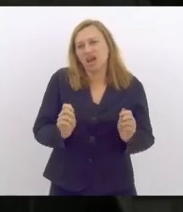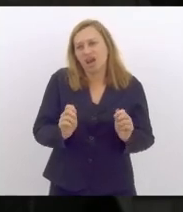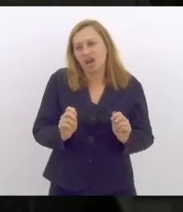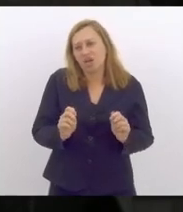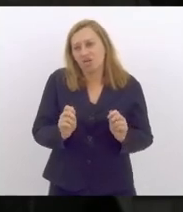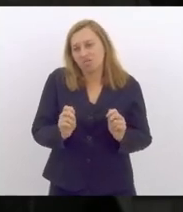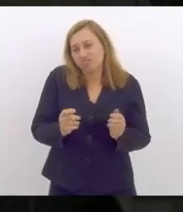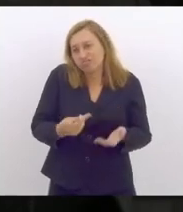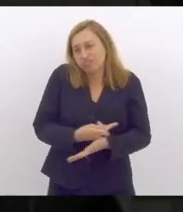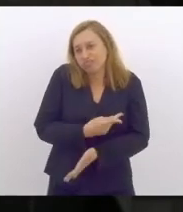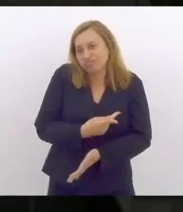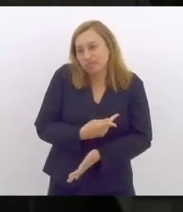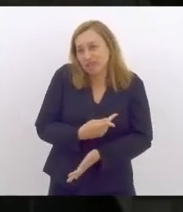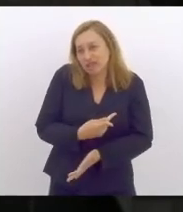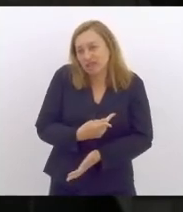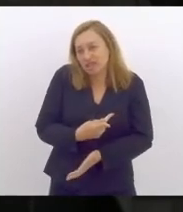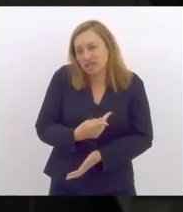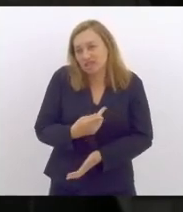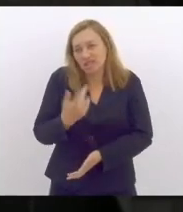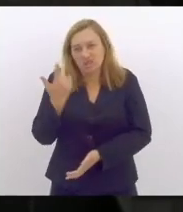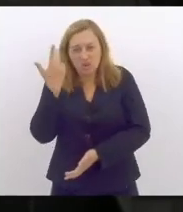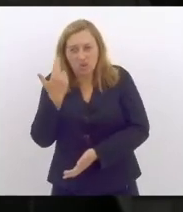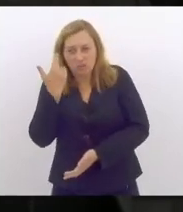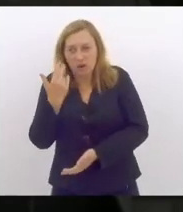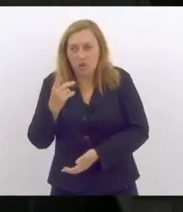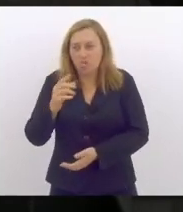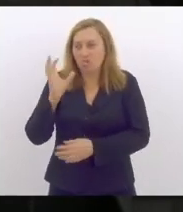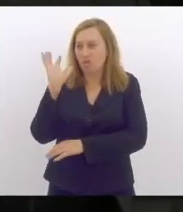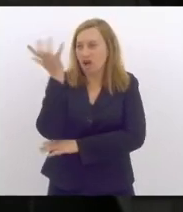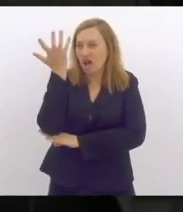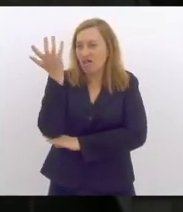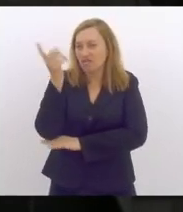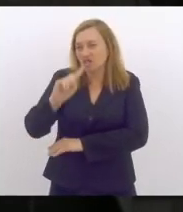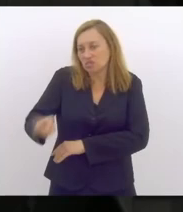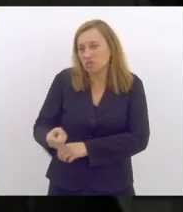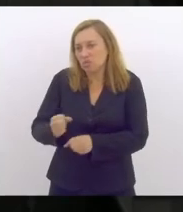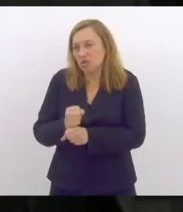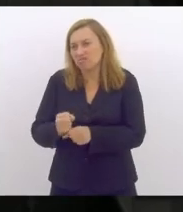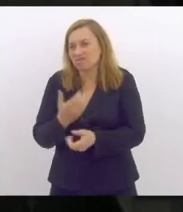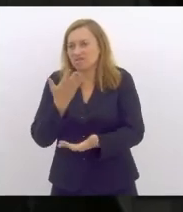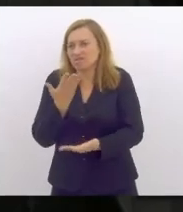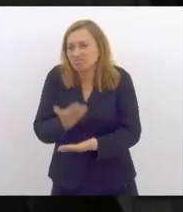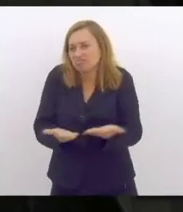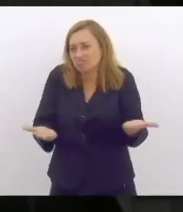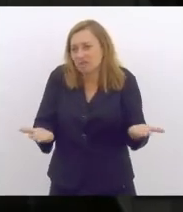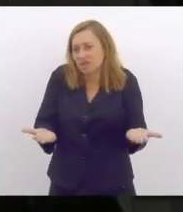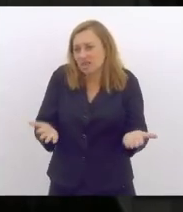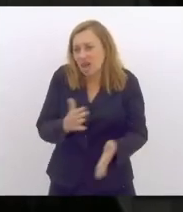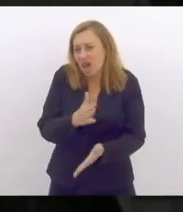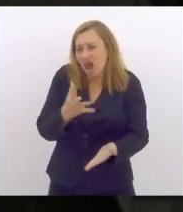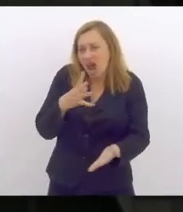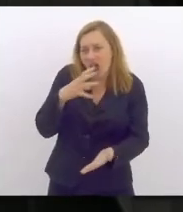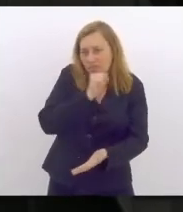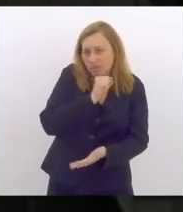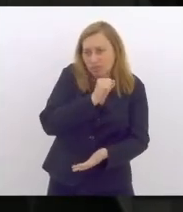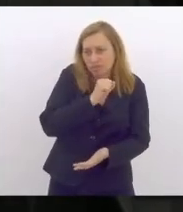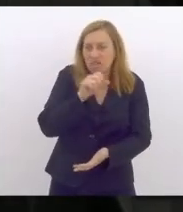presidente, uma árvore de 1.000 anos se acaba em poucas horas. Um